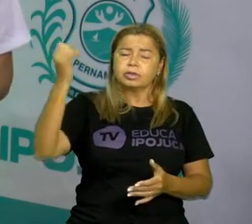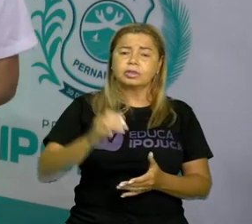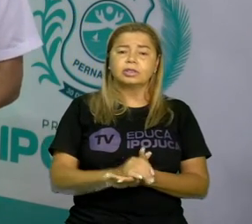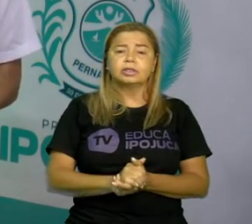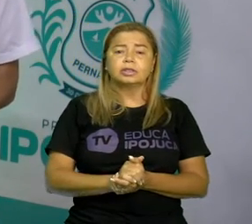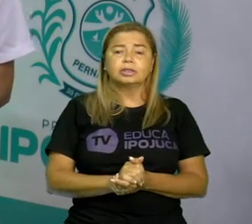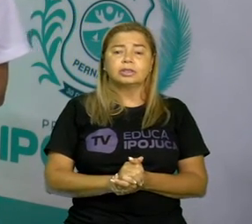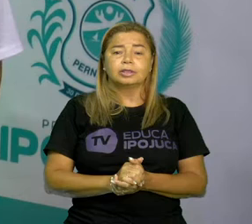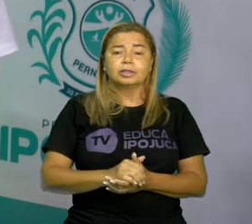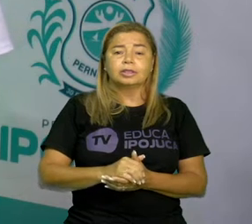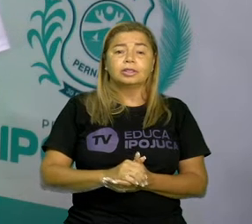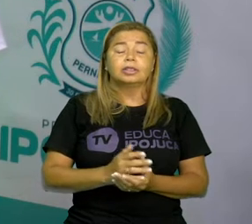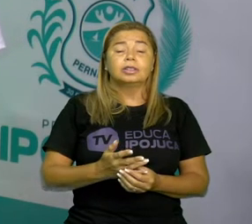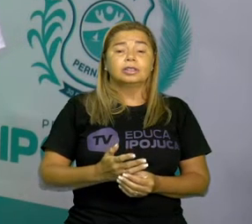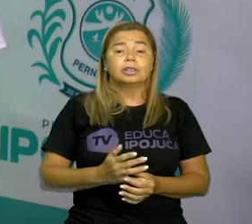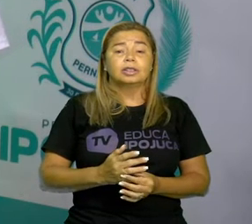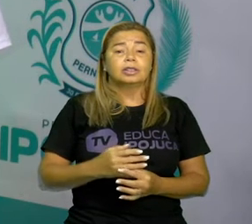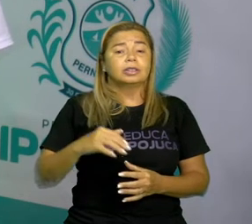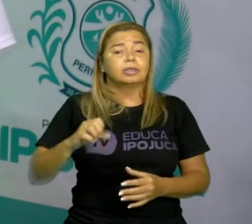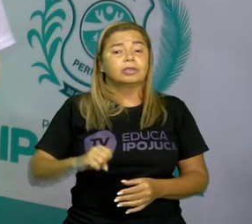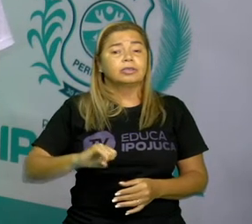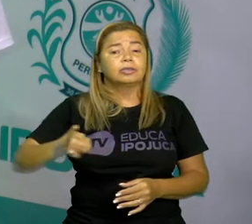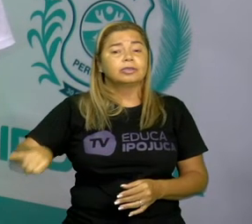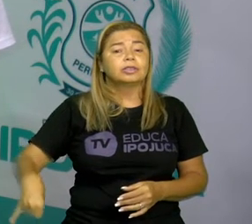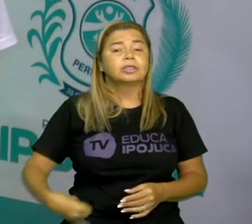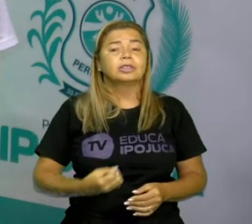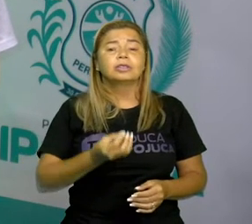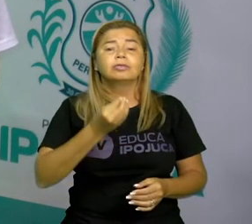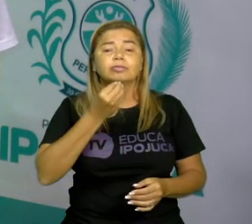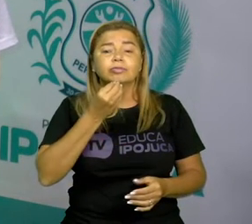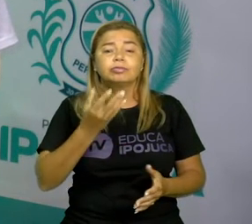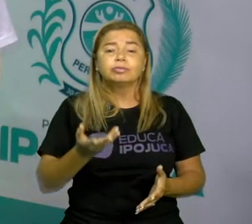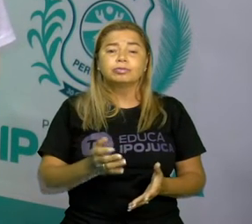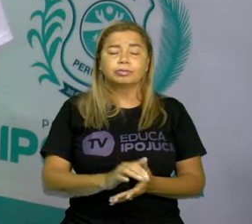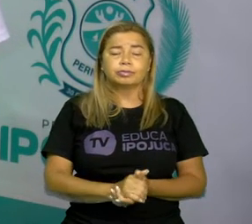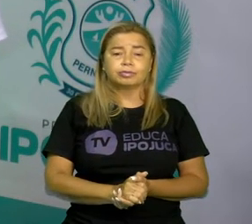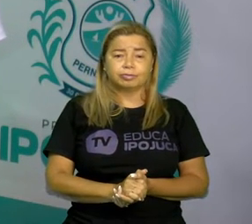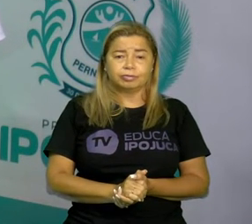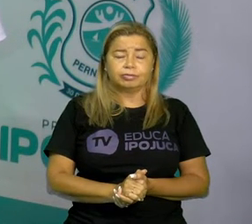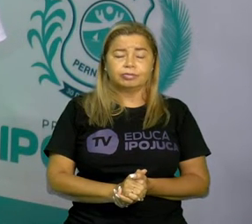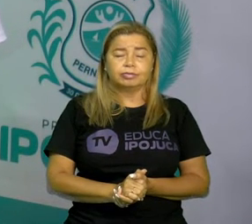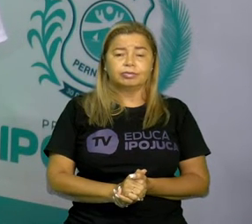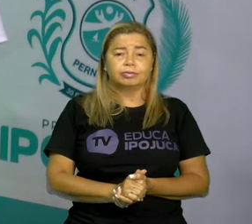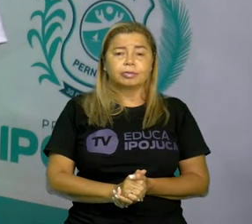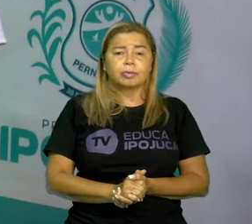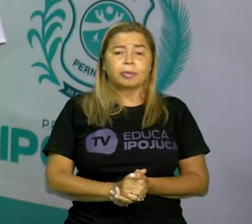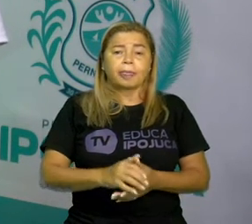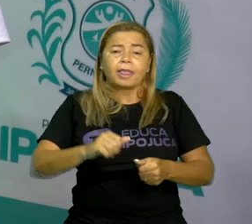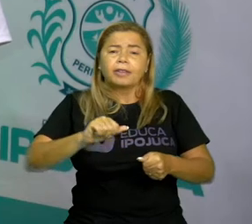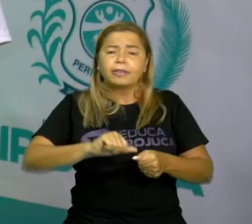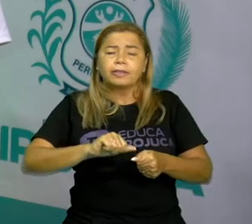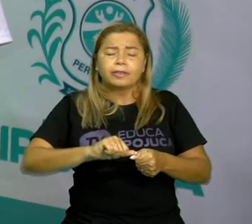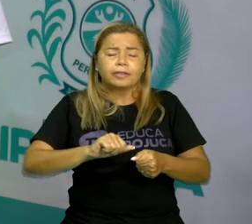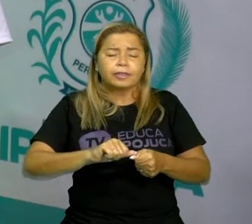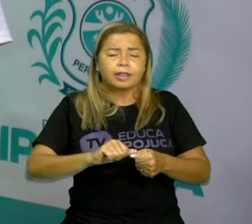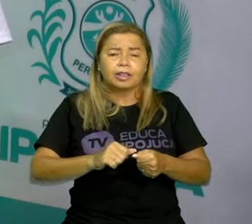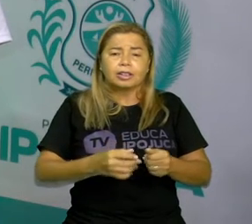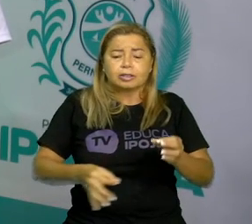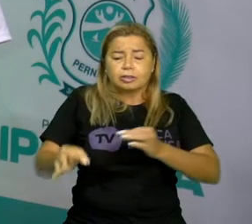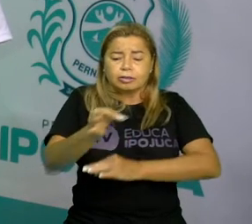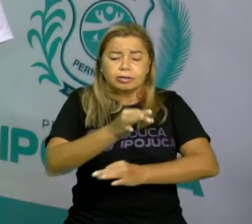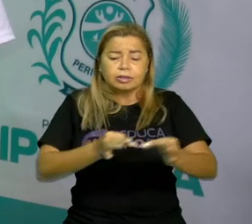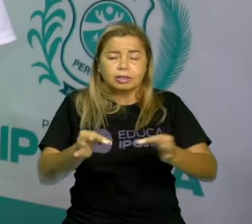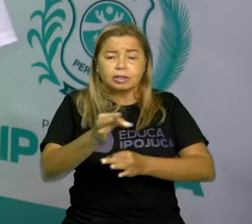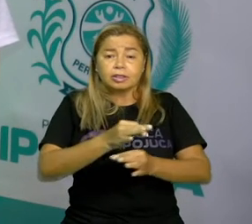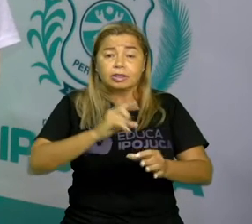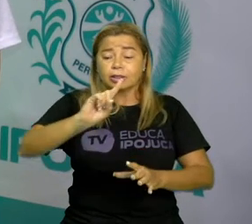aproveita e você faz, monta outros números, outras